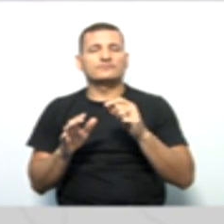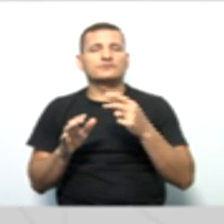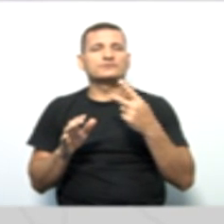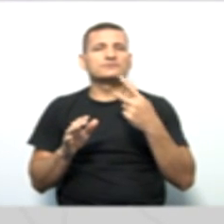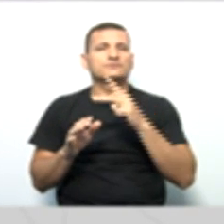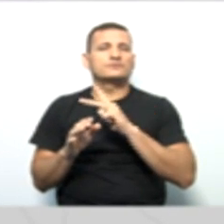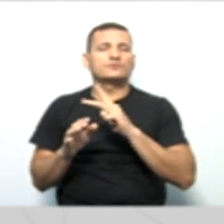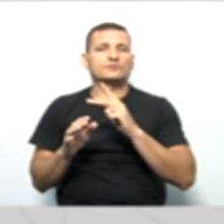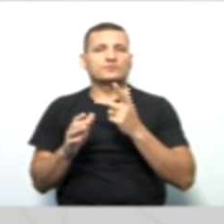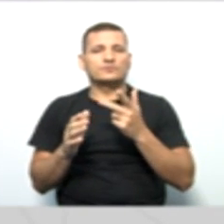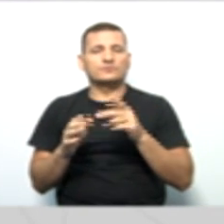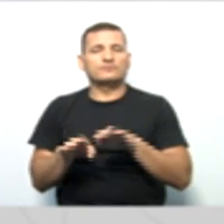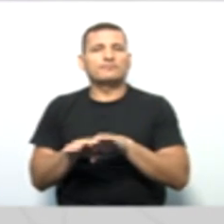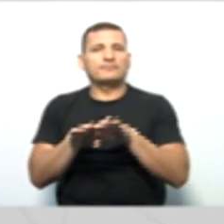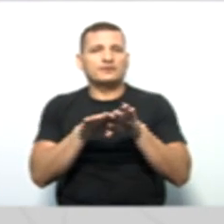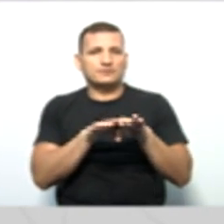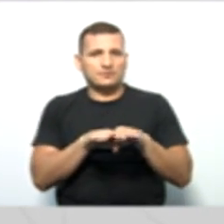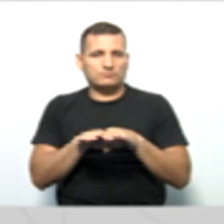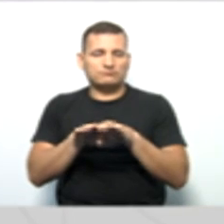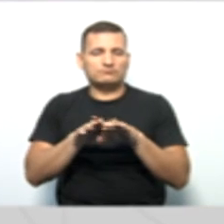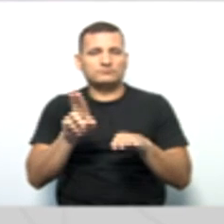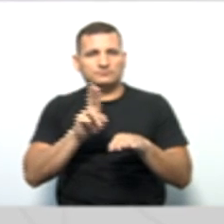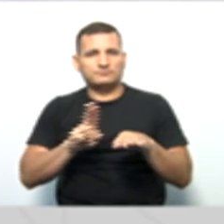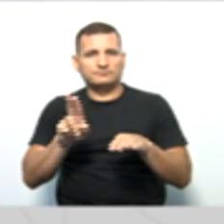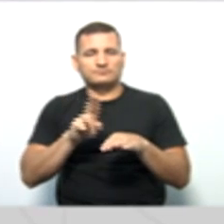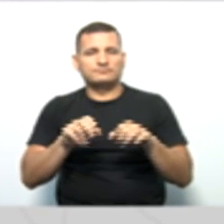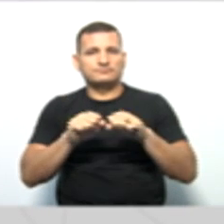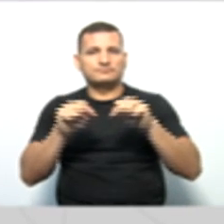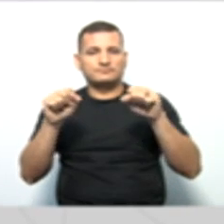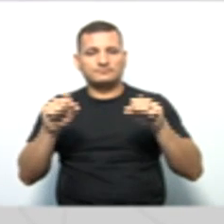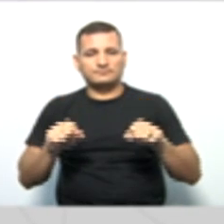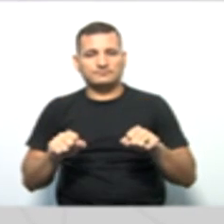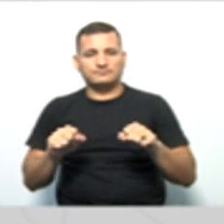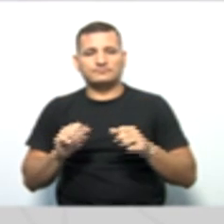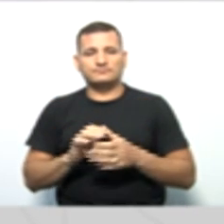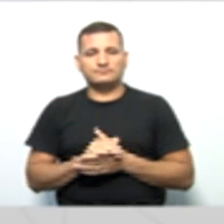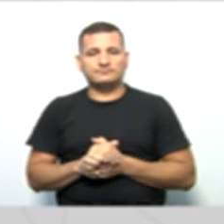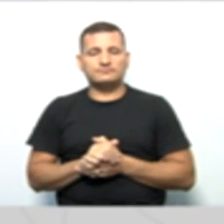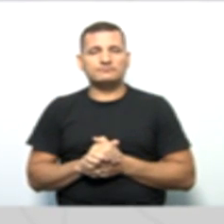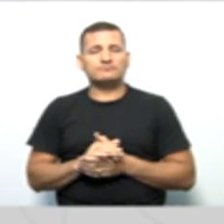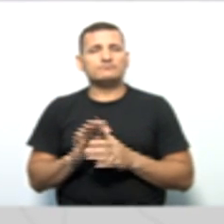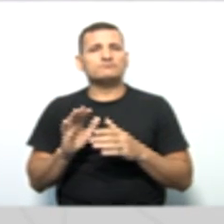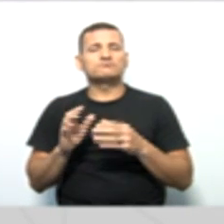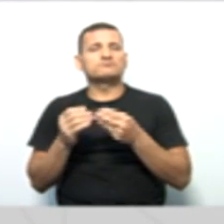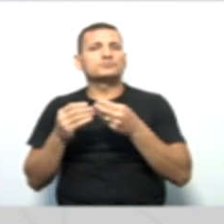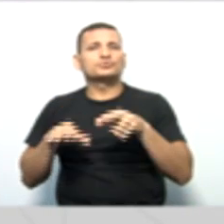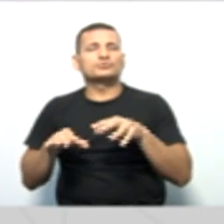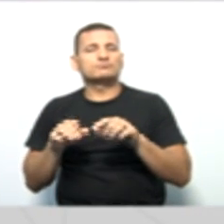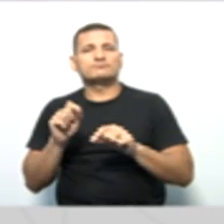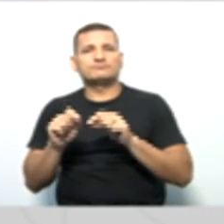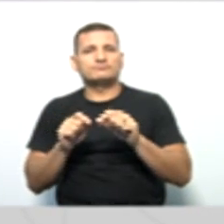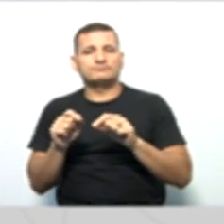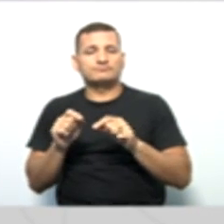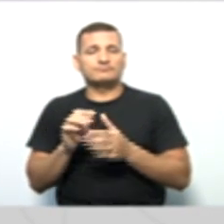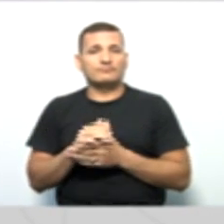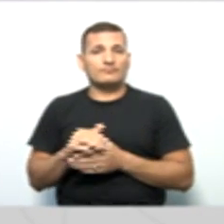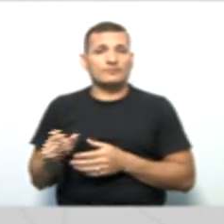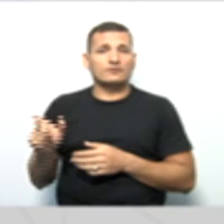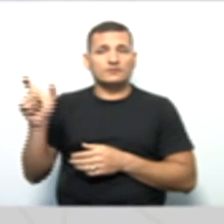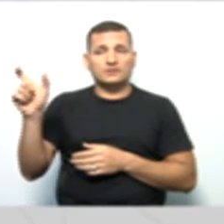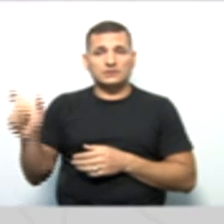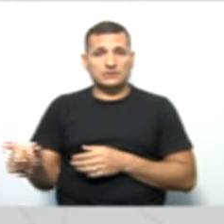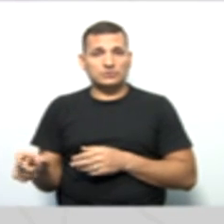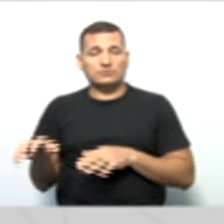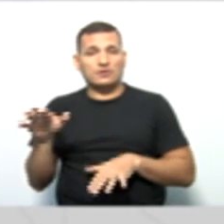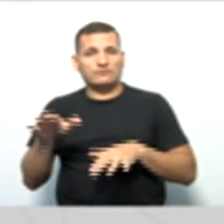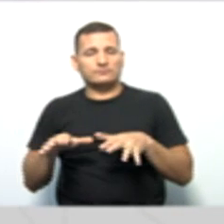fatores aí em relação à usabilidade do meu sistema. Quais são os prejuízos? O meu cliente vai ficar confuso